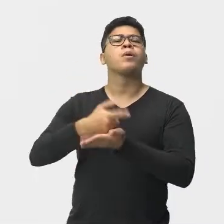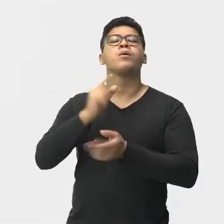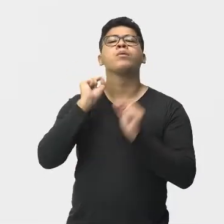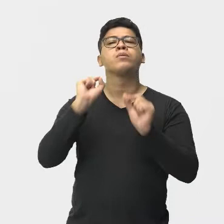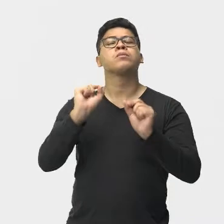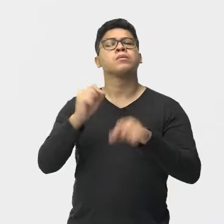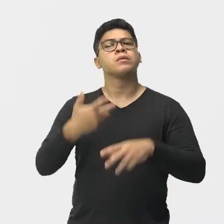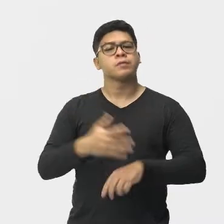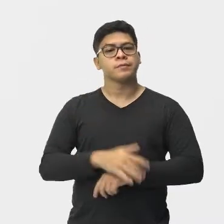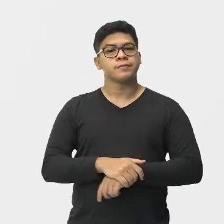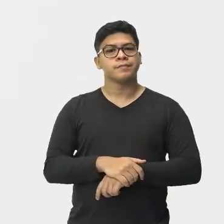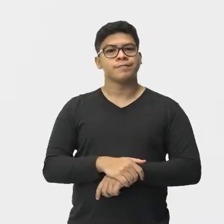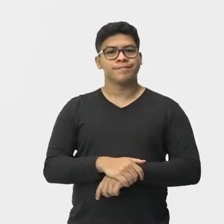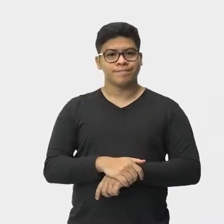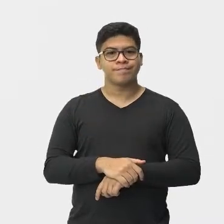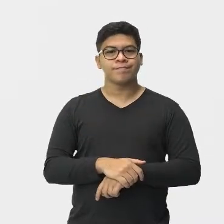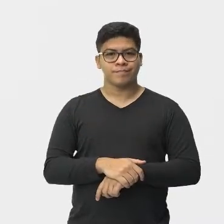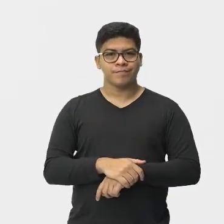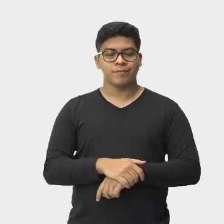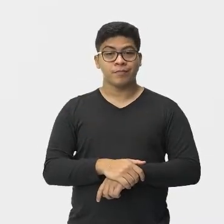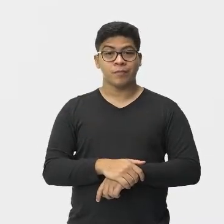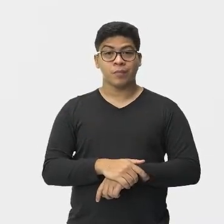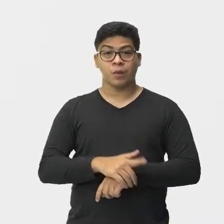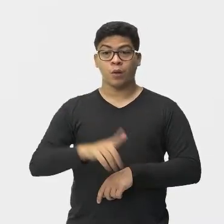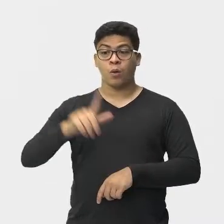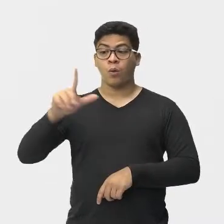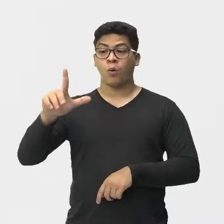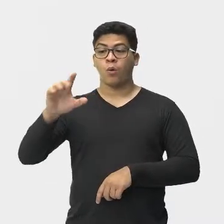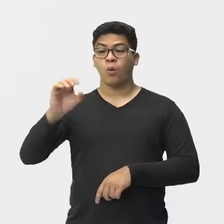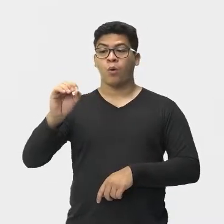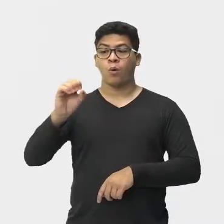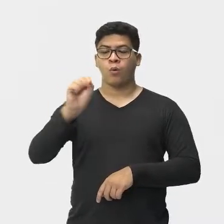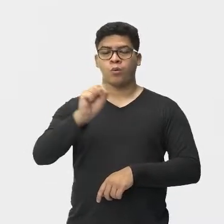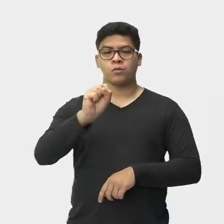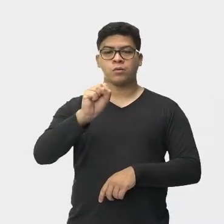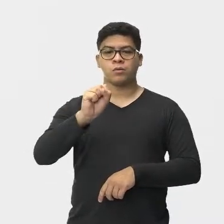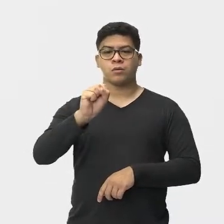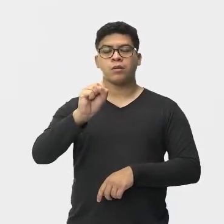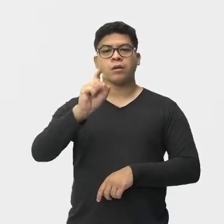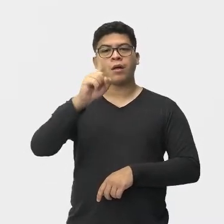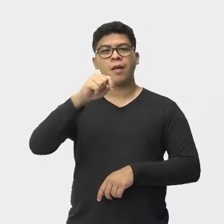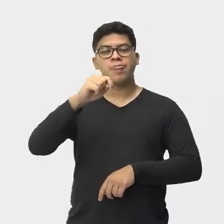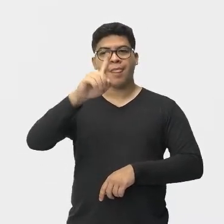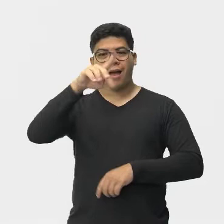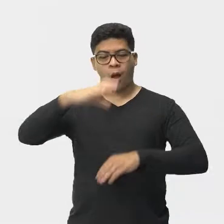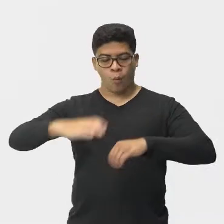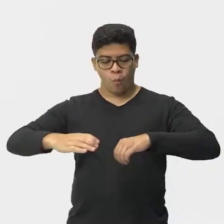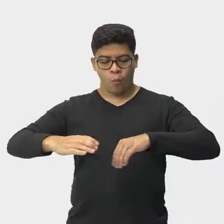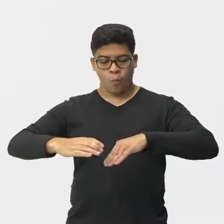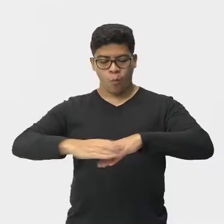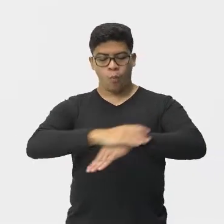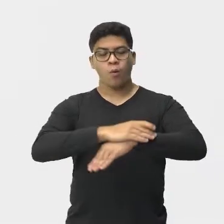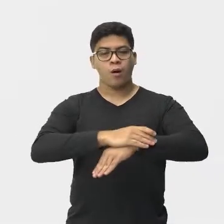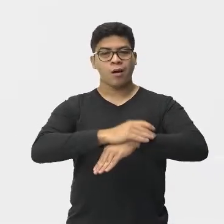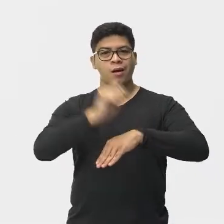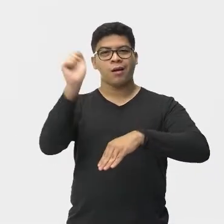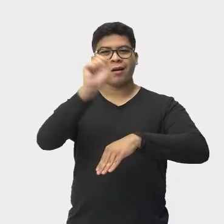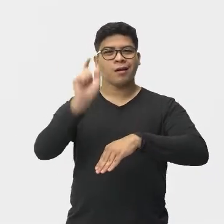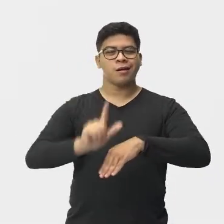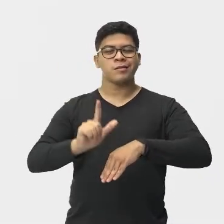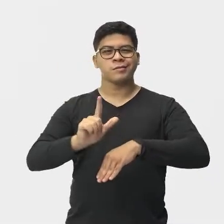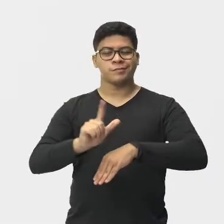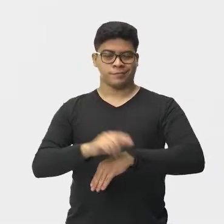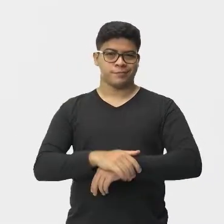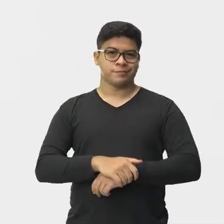eu respondo a minha pergunta. Los calcetines azules, as meias azuis, tá certo? E aí